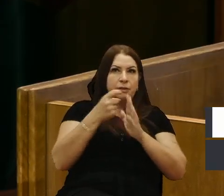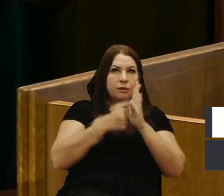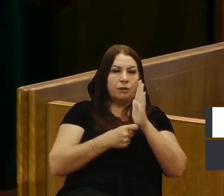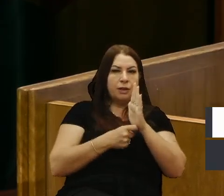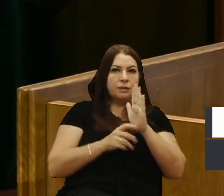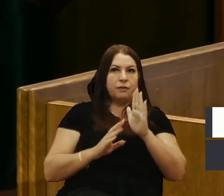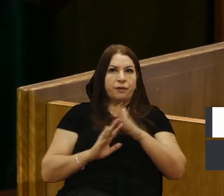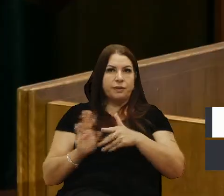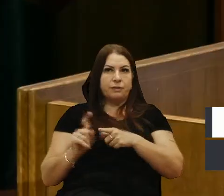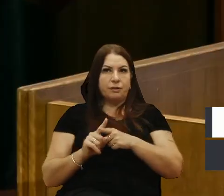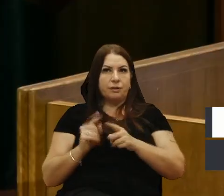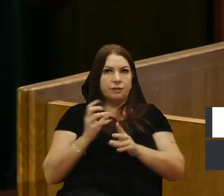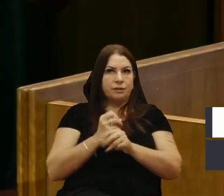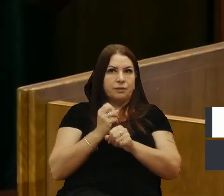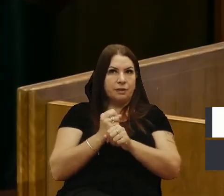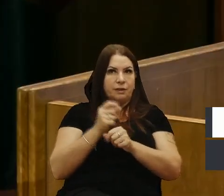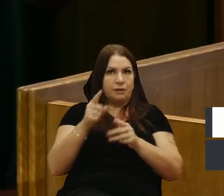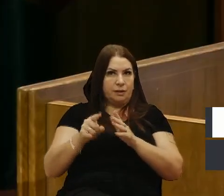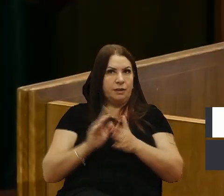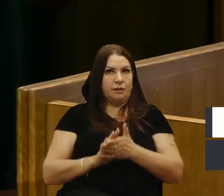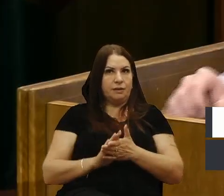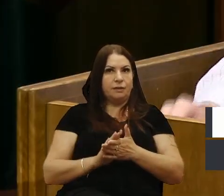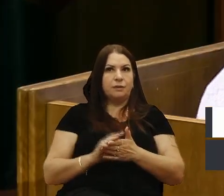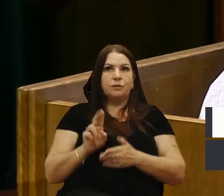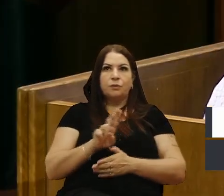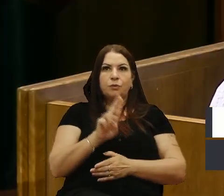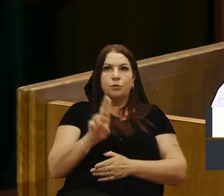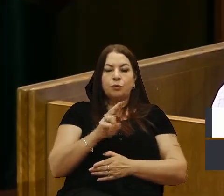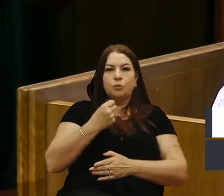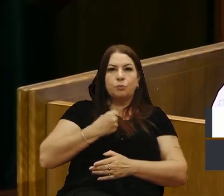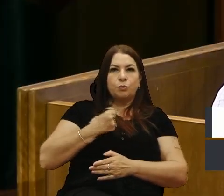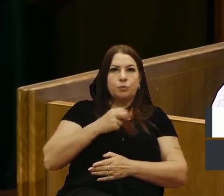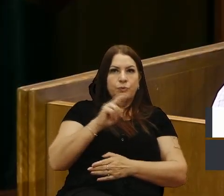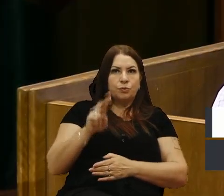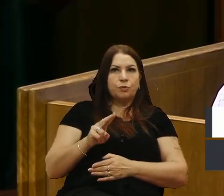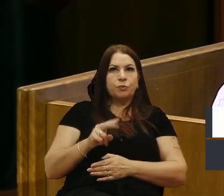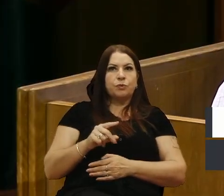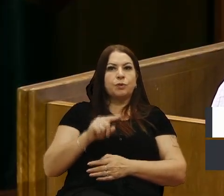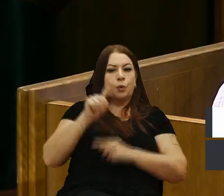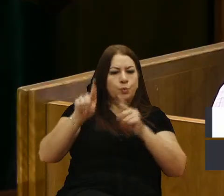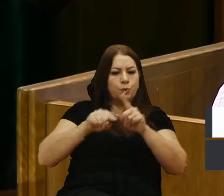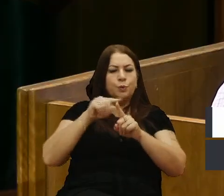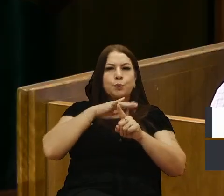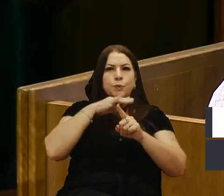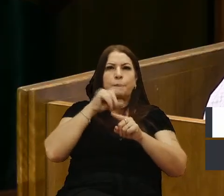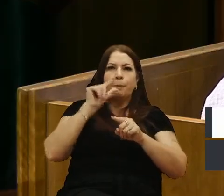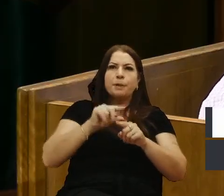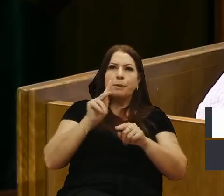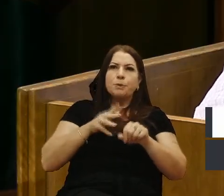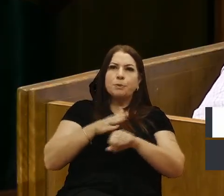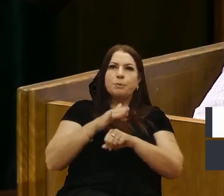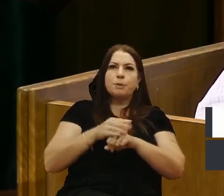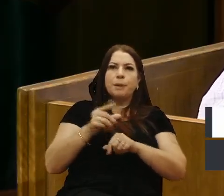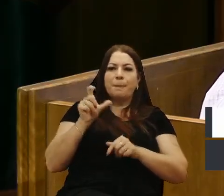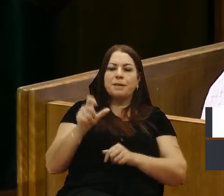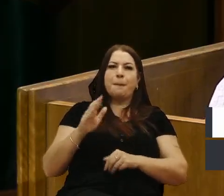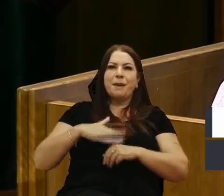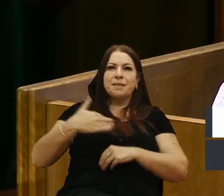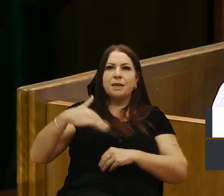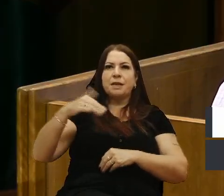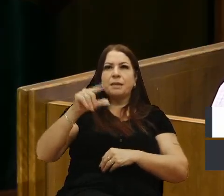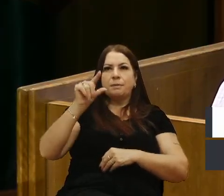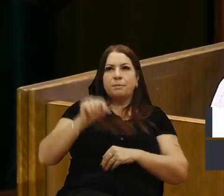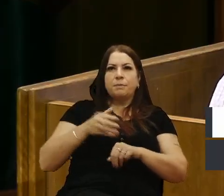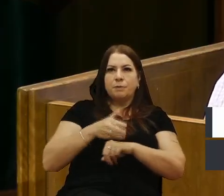alta, somada à queda no número de usuários, criou um ciclo ruim. Menos passageiros, passagem mais cara, menos